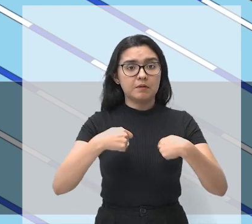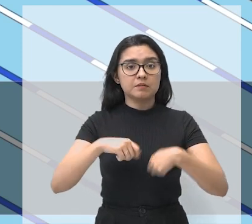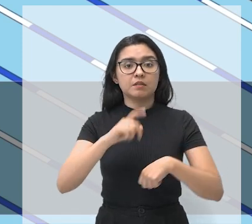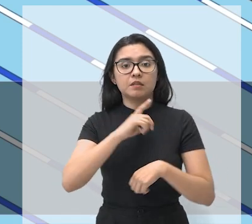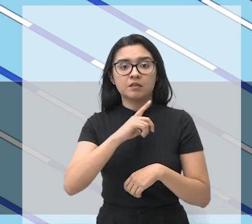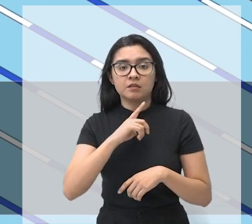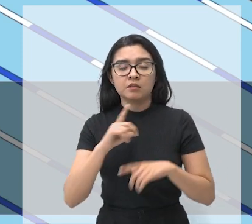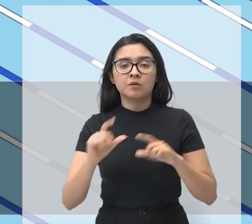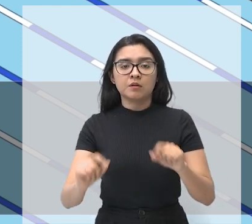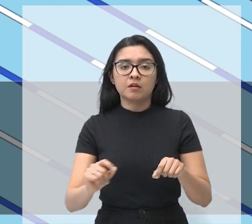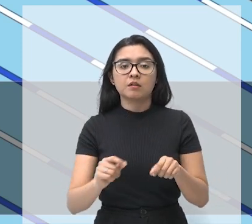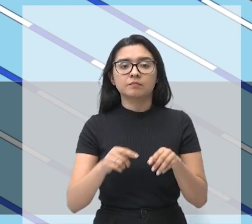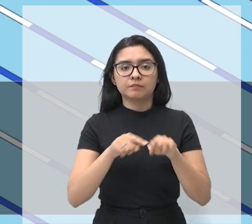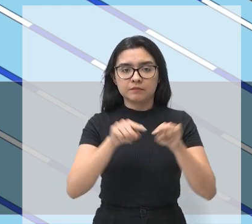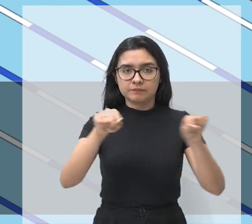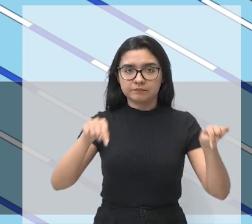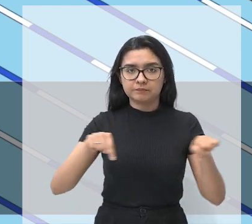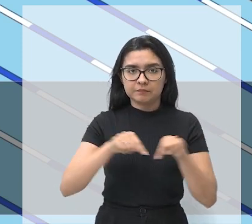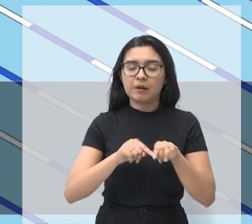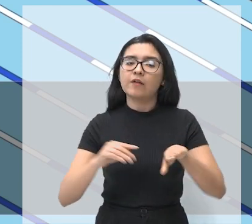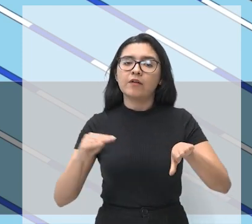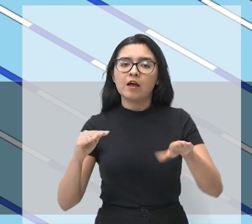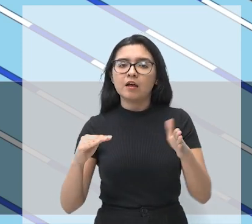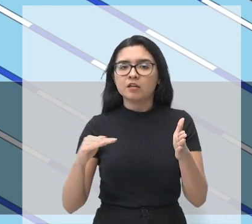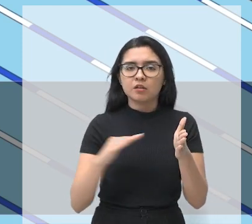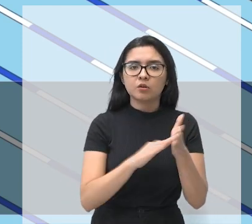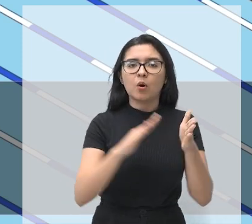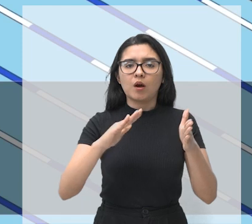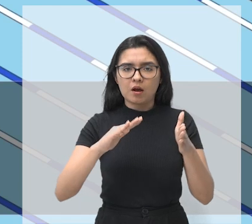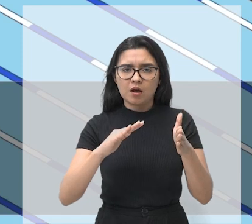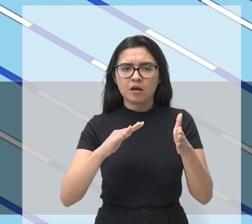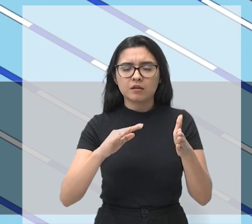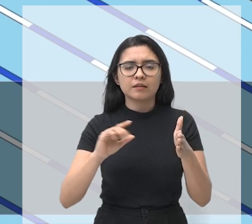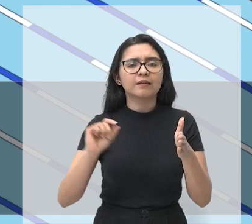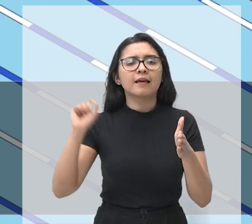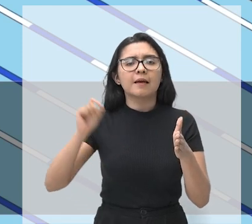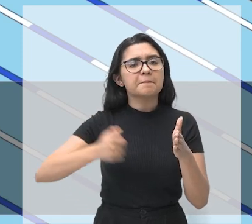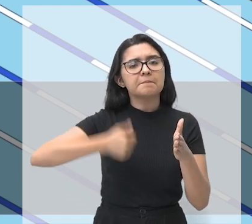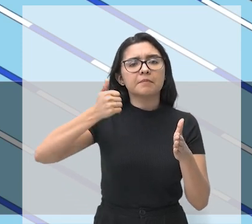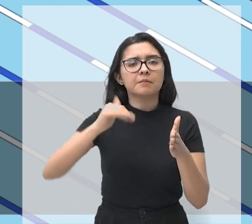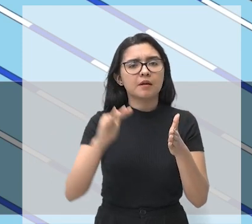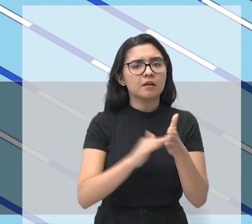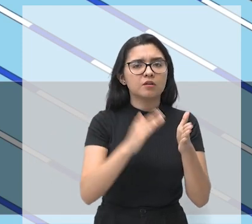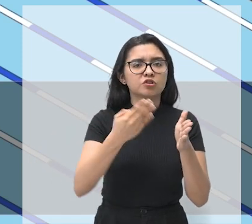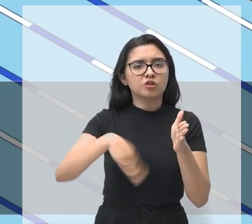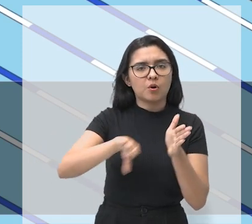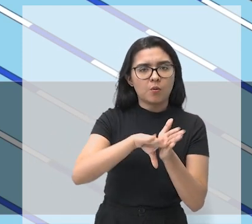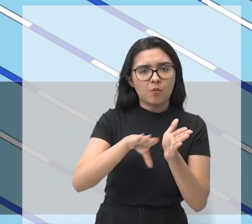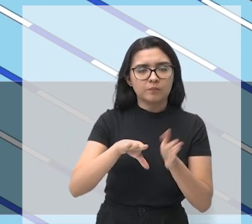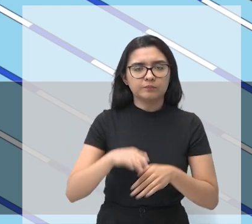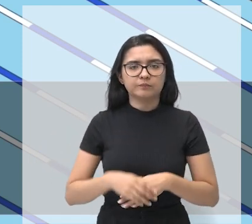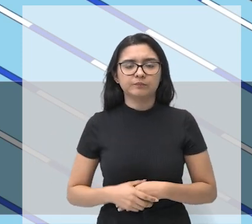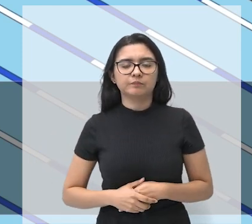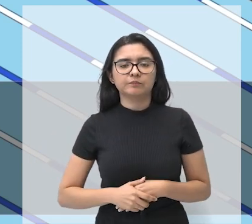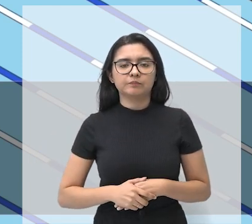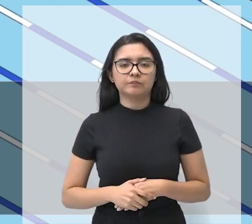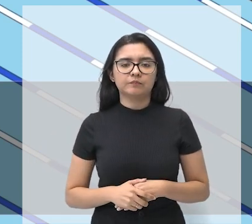preciso, né, dessas placas sensíveis para acusar realmente quem tocou primeiro, quem chegou em primeiro,